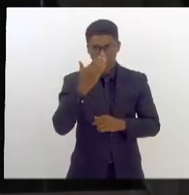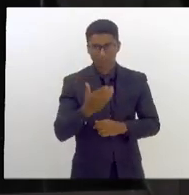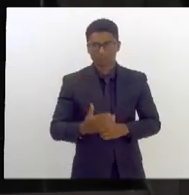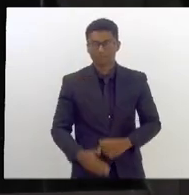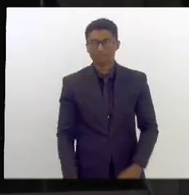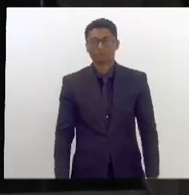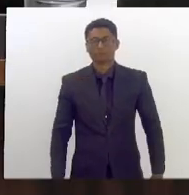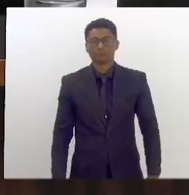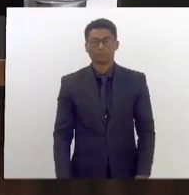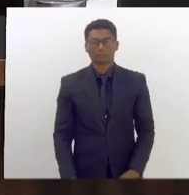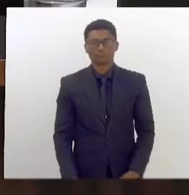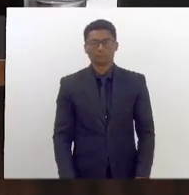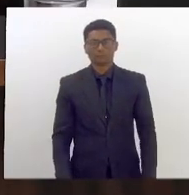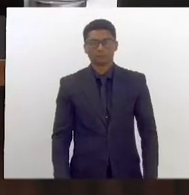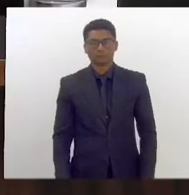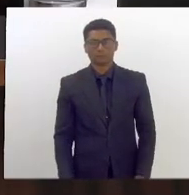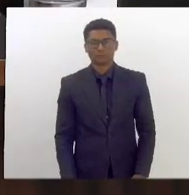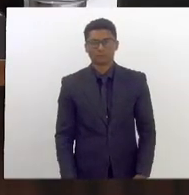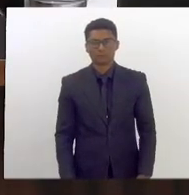Jô